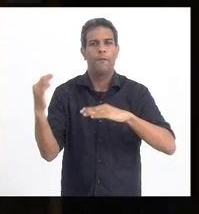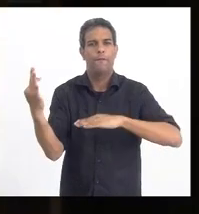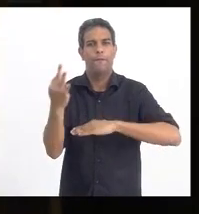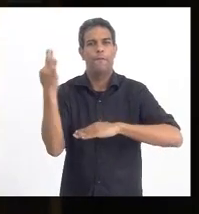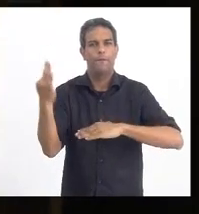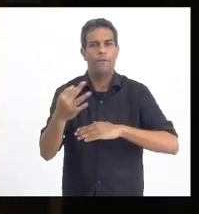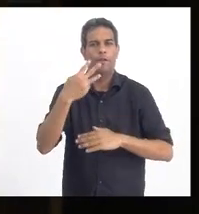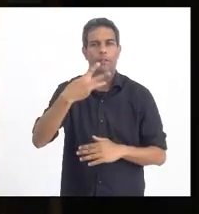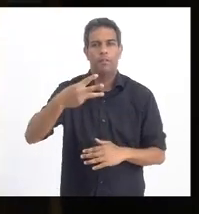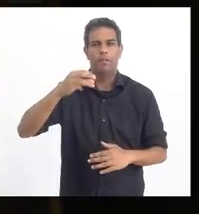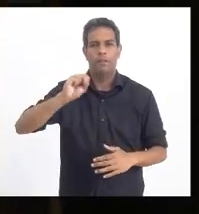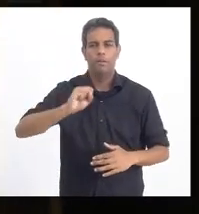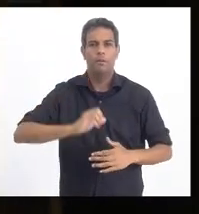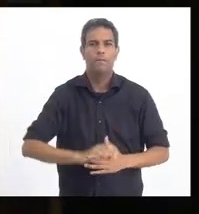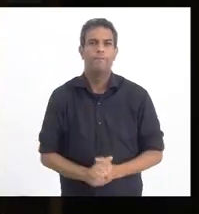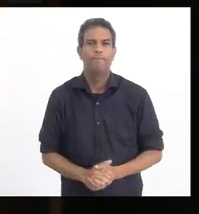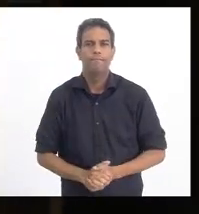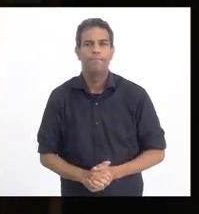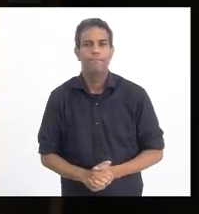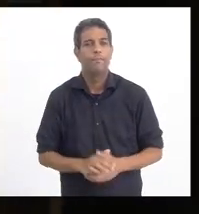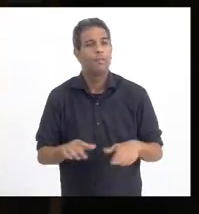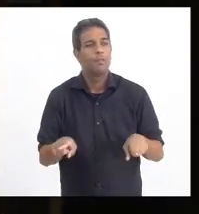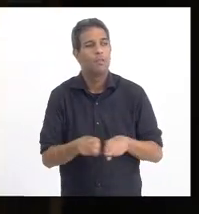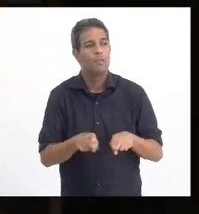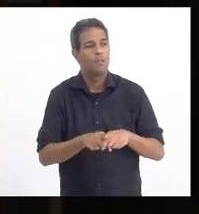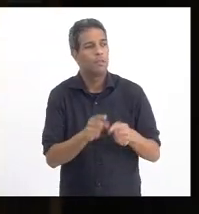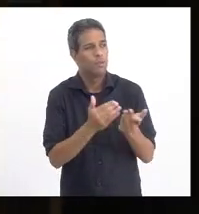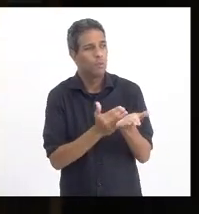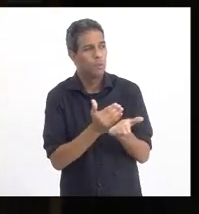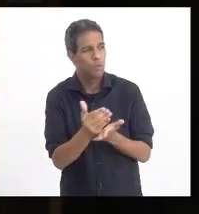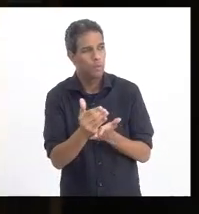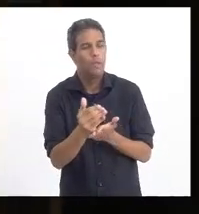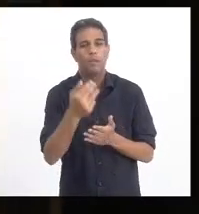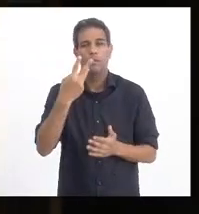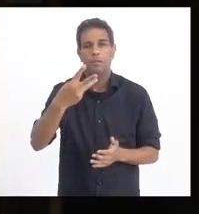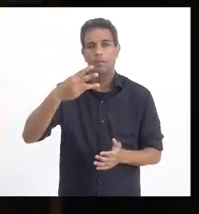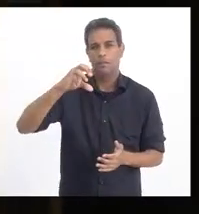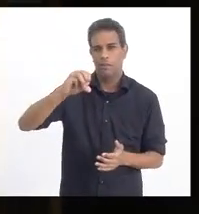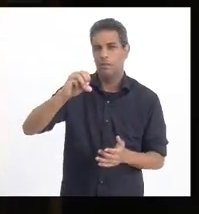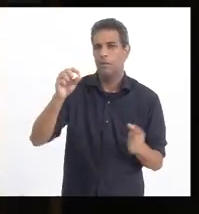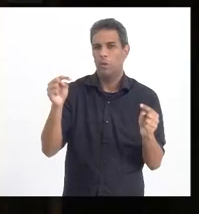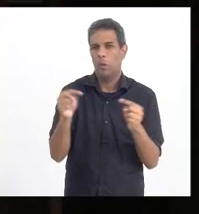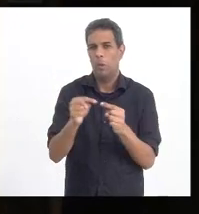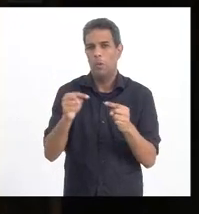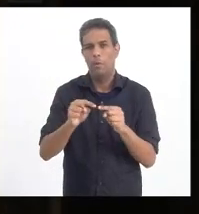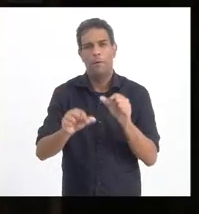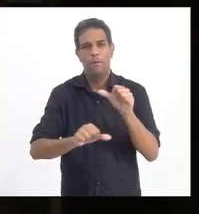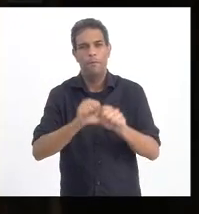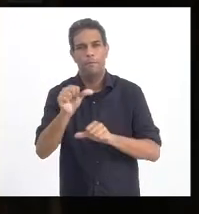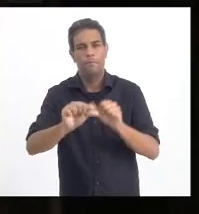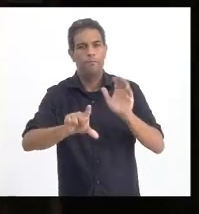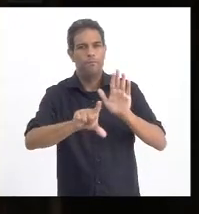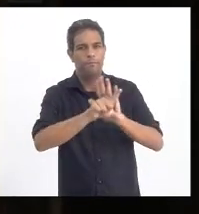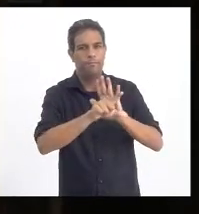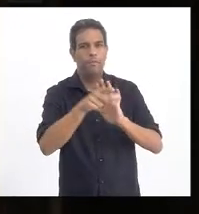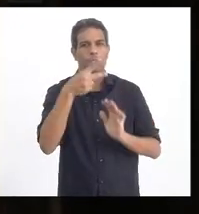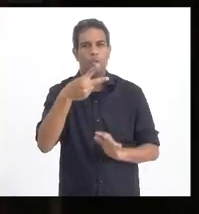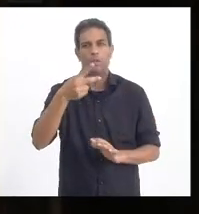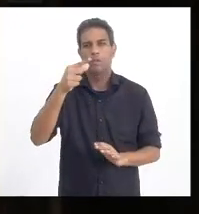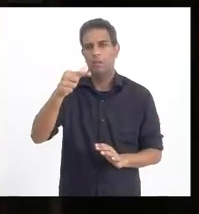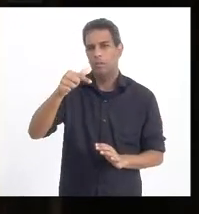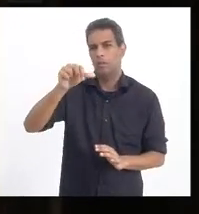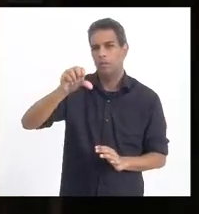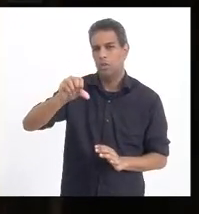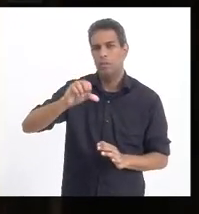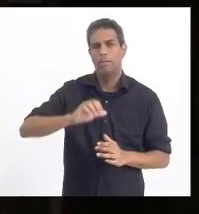essa do 38 e a partir do 39 no 39 existe as alterações da Lei 279